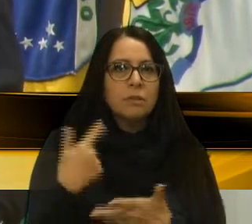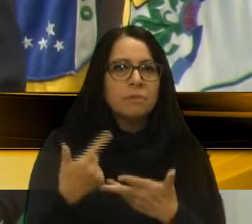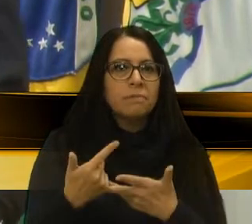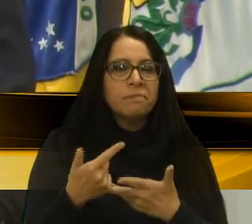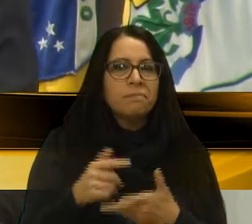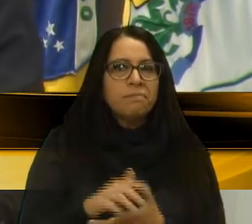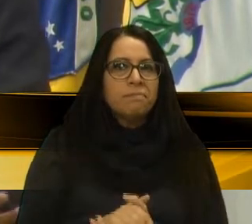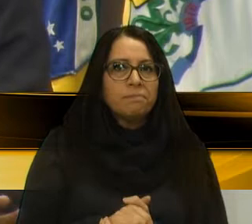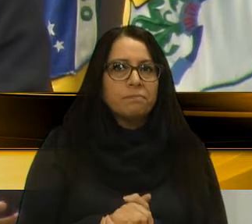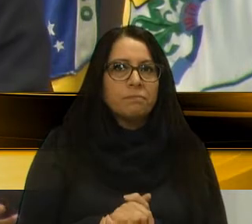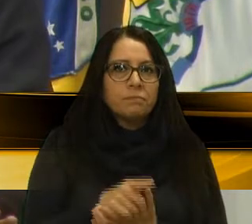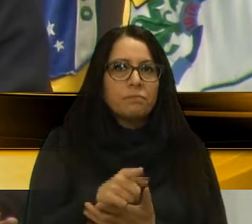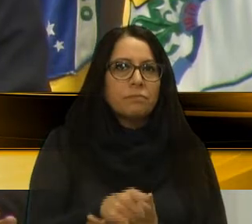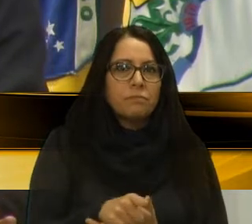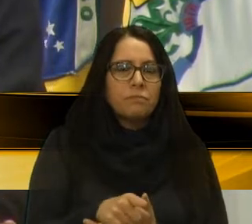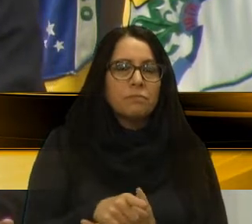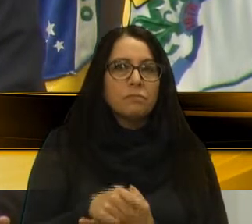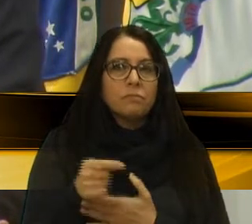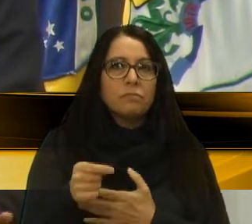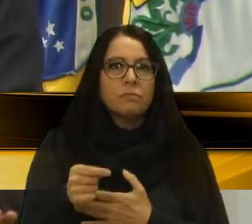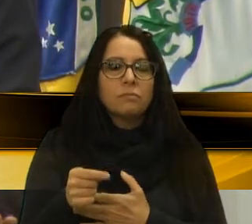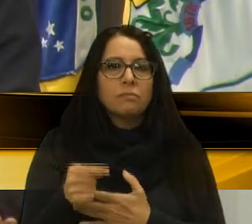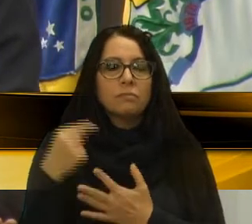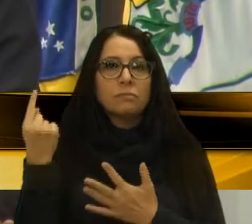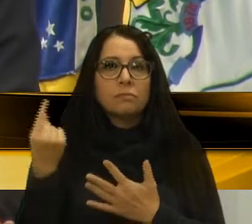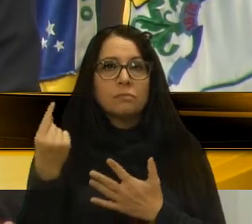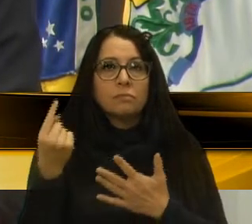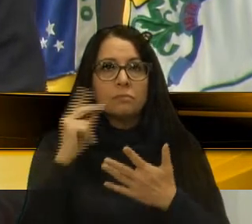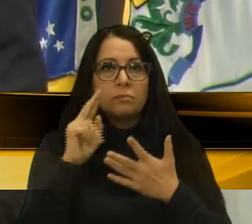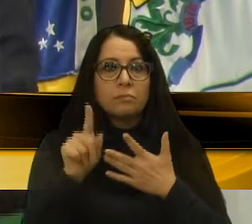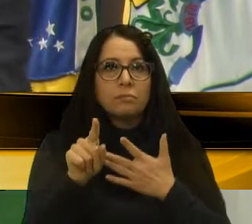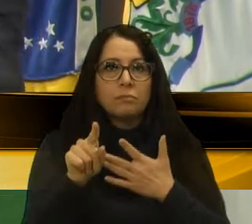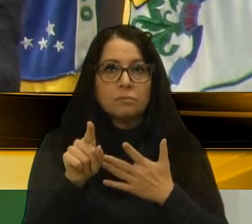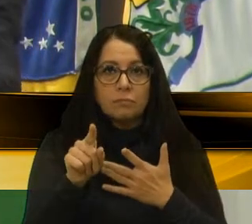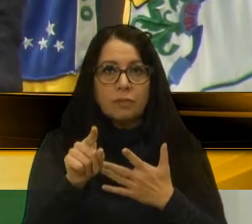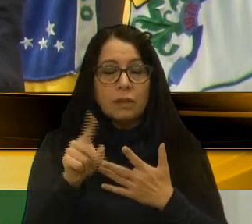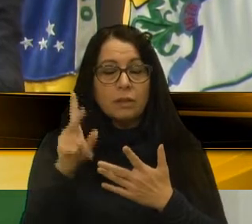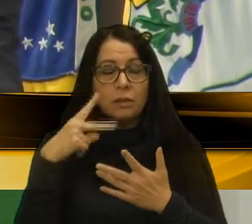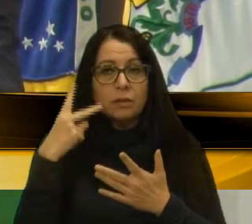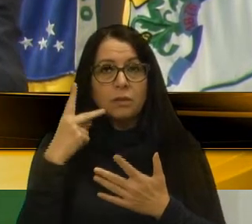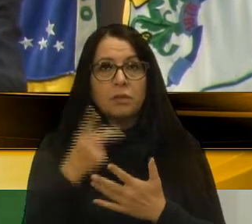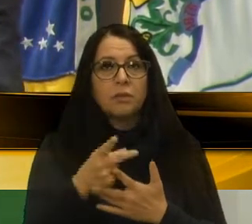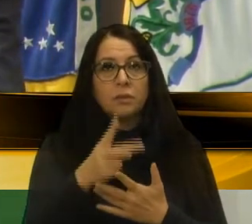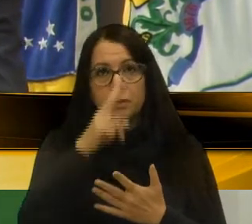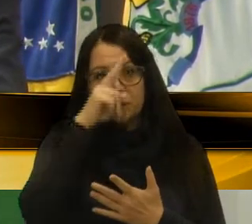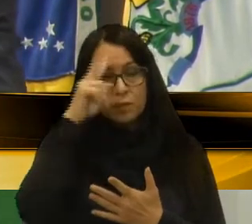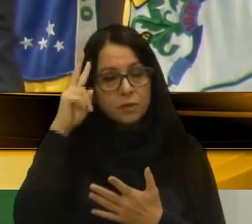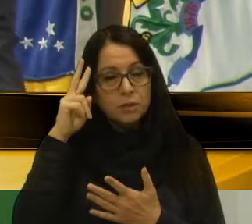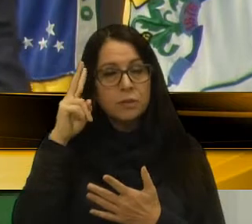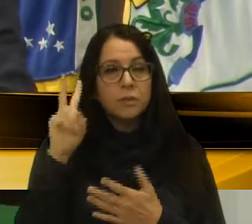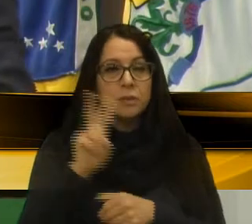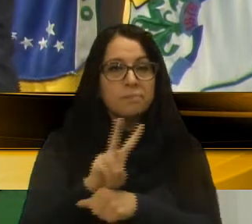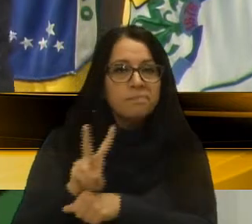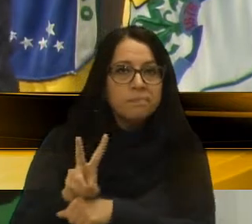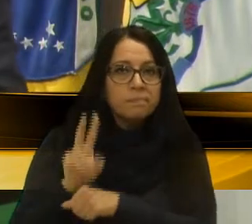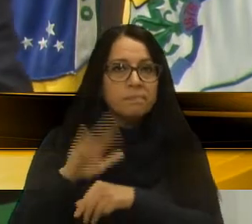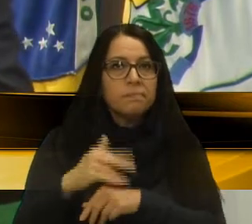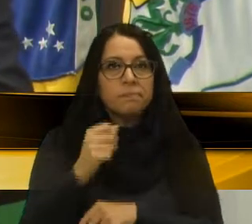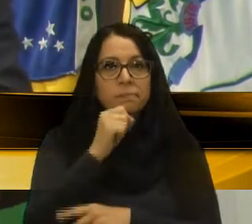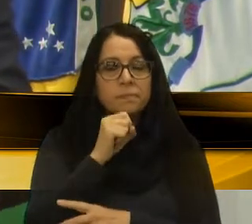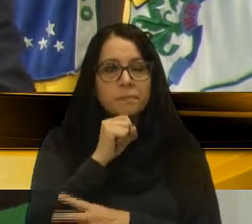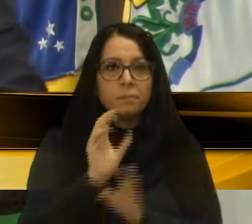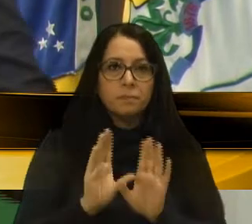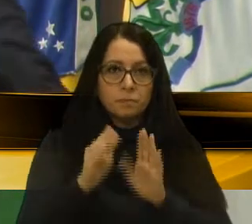a primazia em assumir a presidência da Comissão de Ética. Então, o vereador Ues, com todo o zelo, por ser o mais velho da